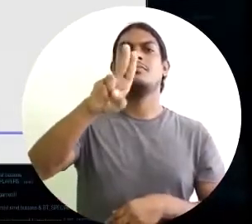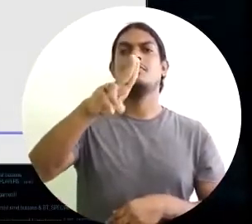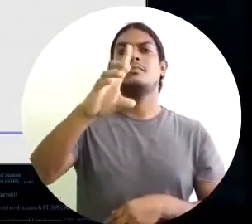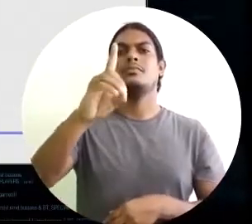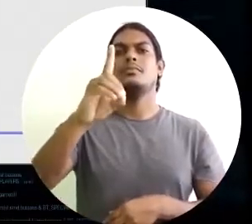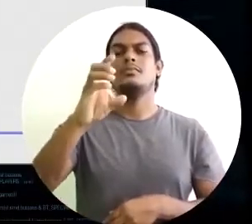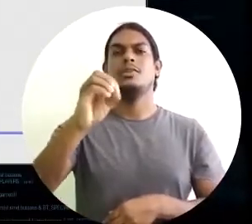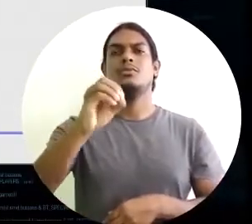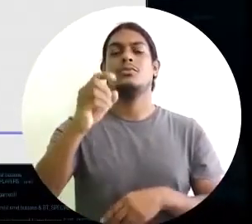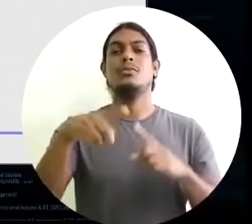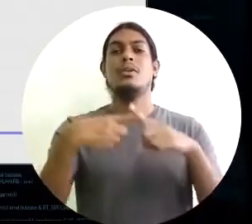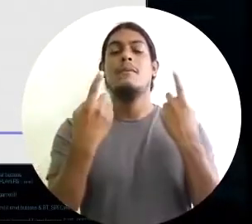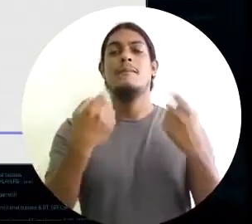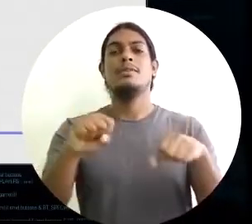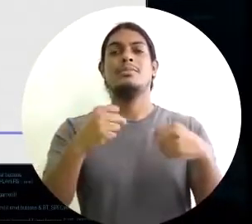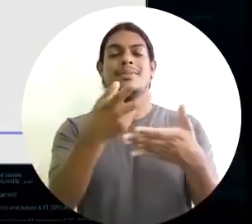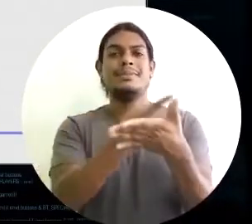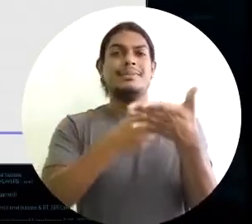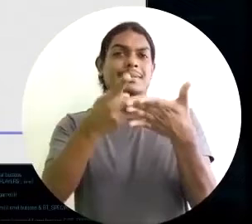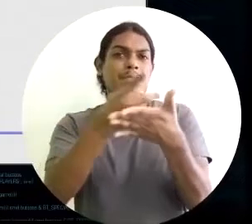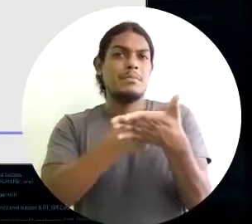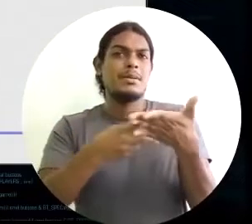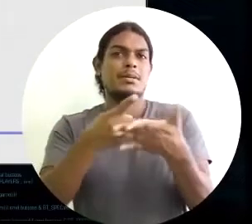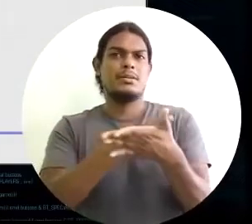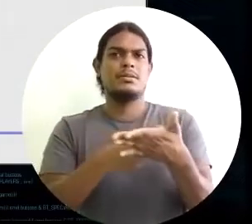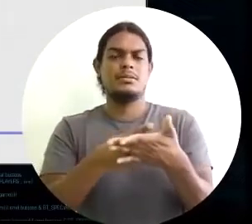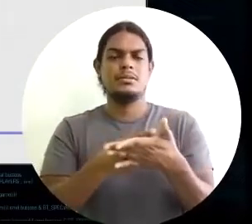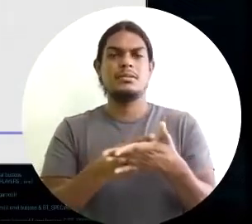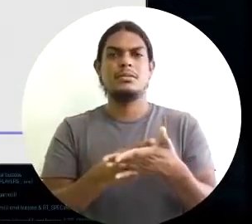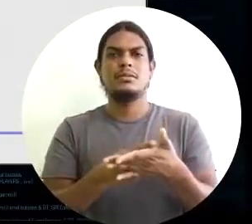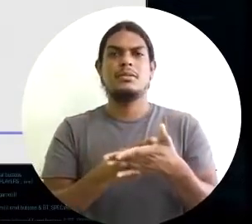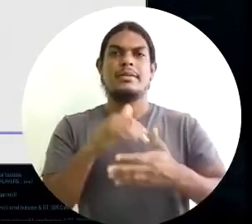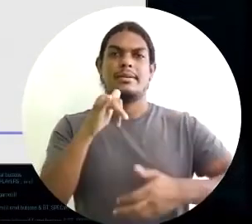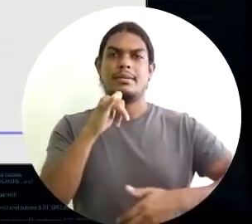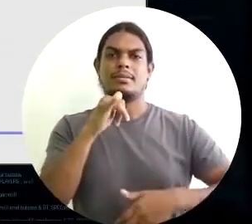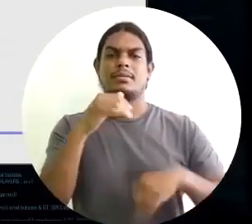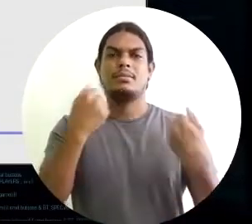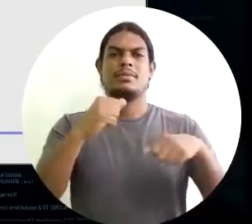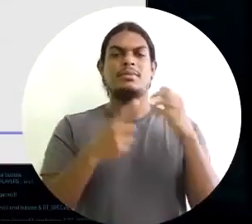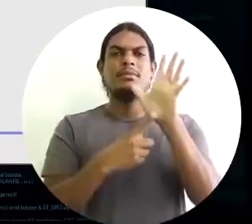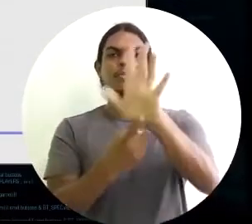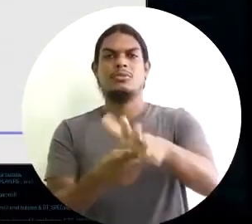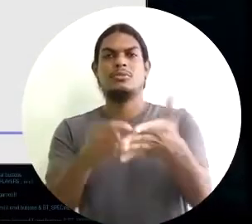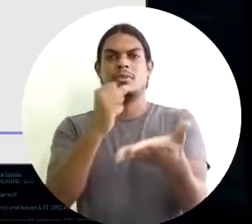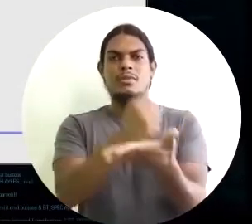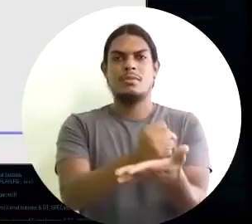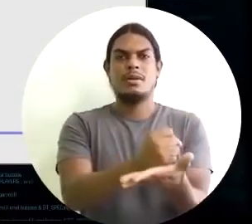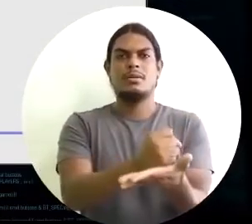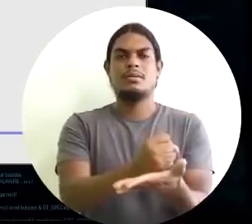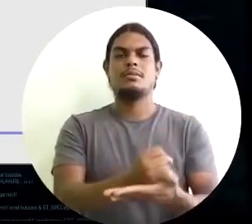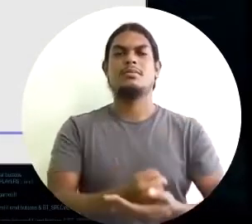vai precisar de imagens. Então, vamos dizer que ele precisa exibir uma marca, a